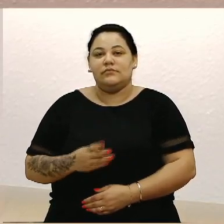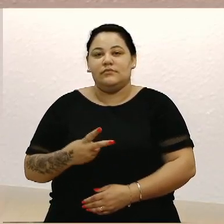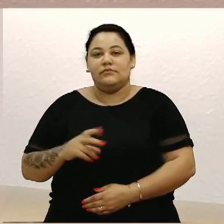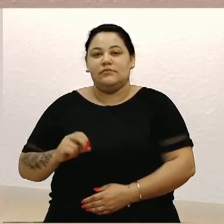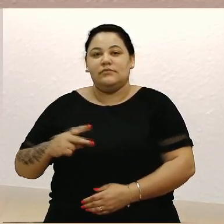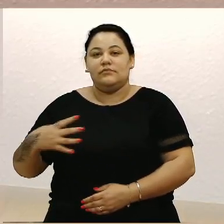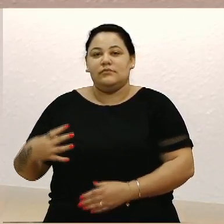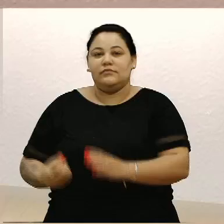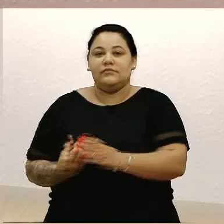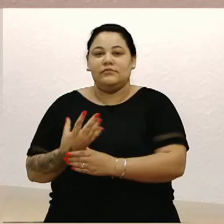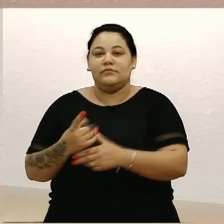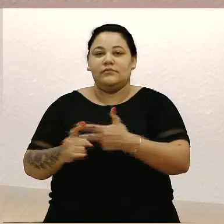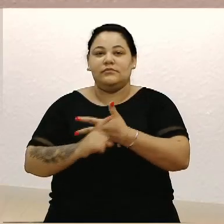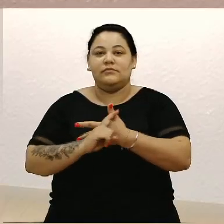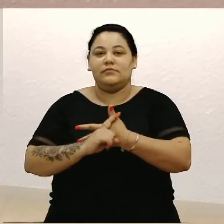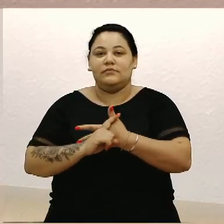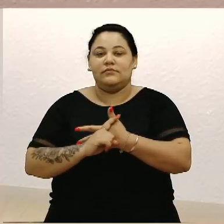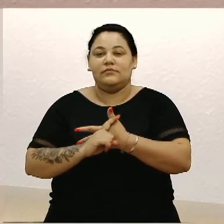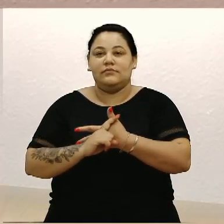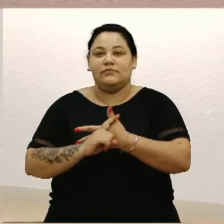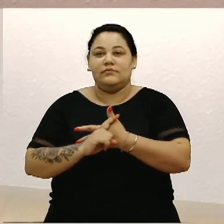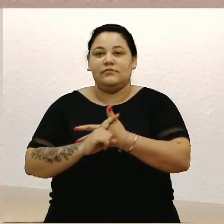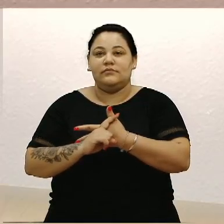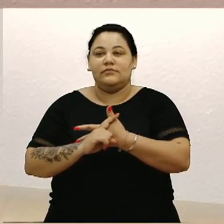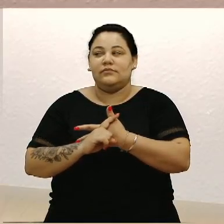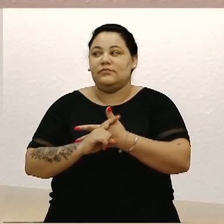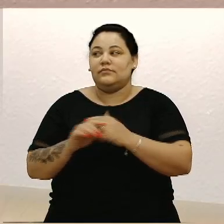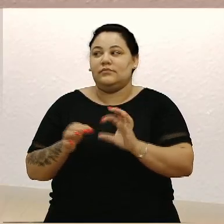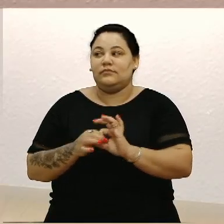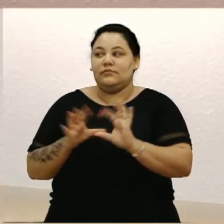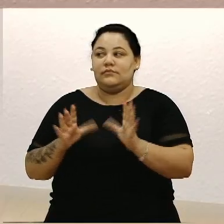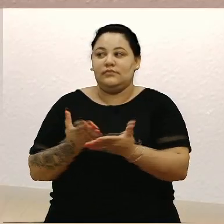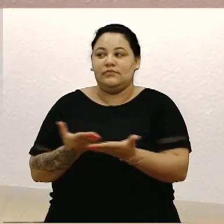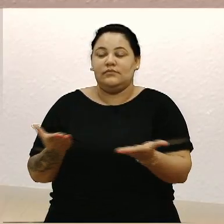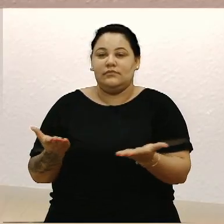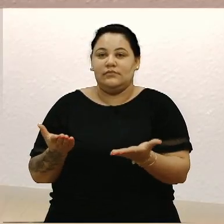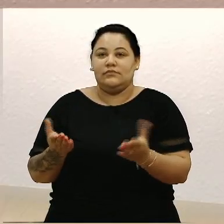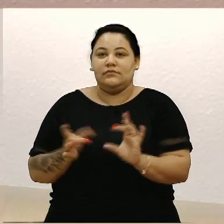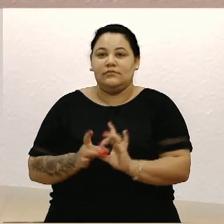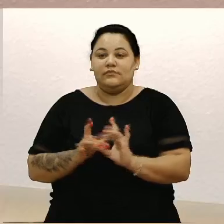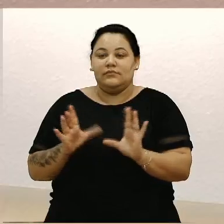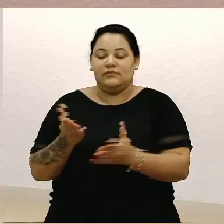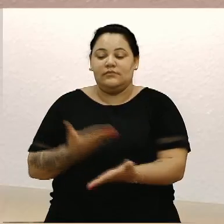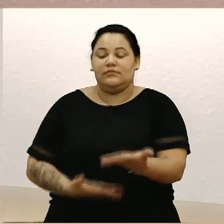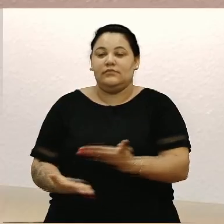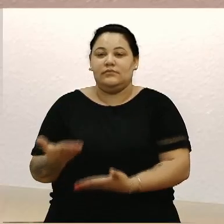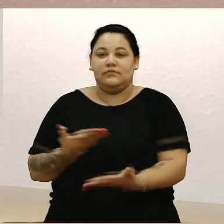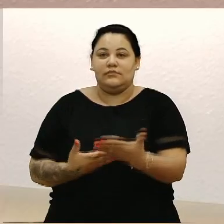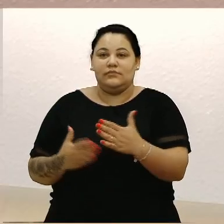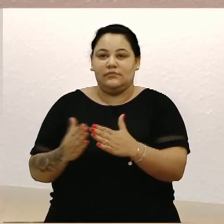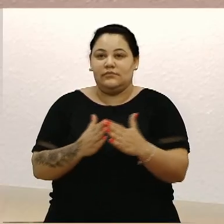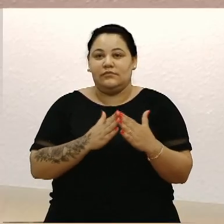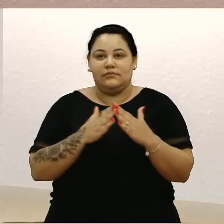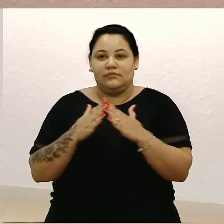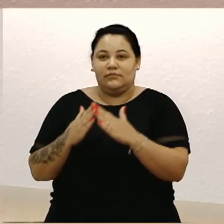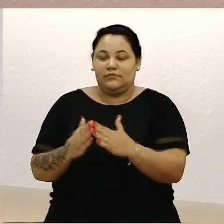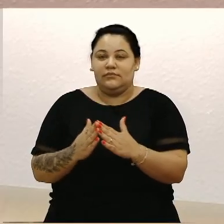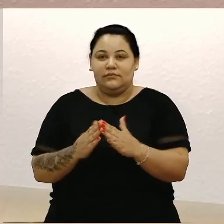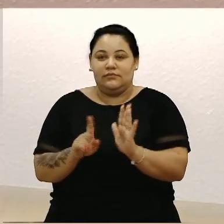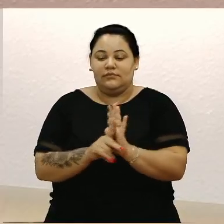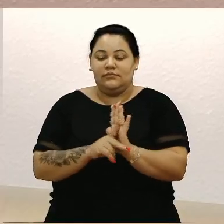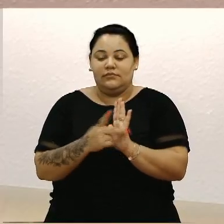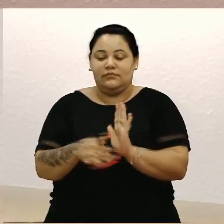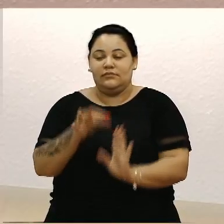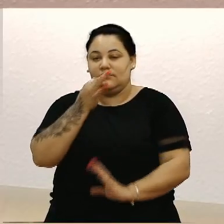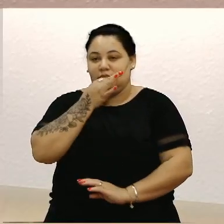191/2024, de autoria do Poder Executivo, que desafeta e autoriza permuta de imóvel de propriedade do município de Caxias do